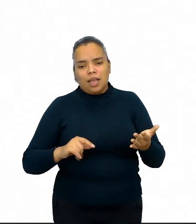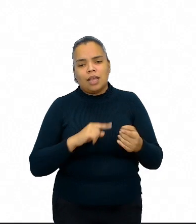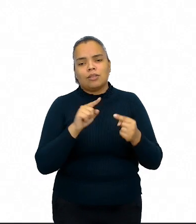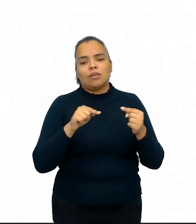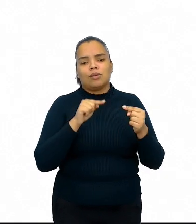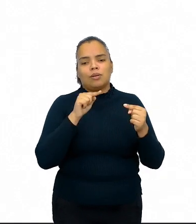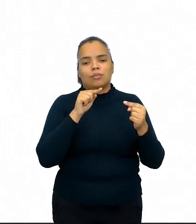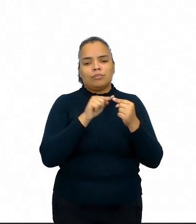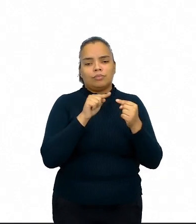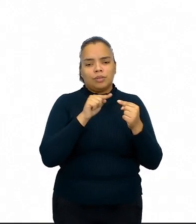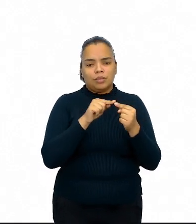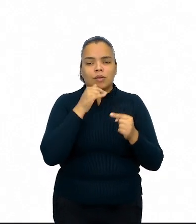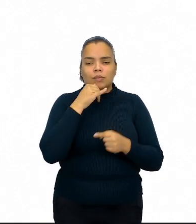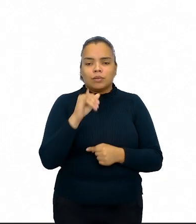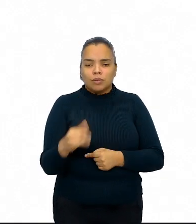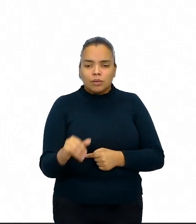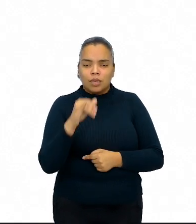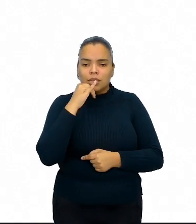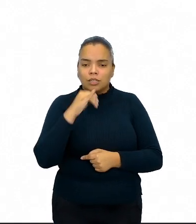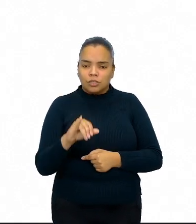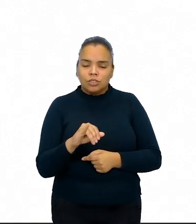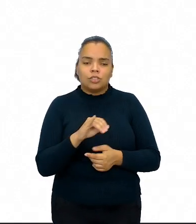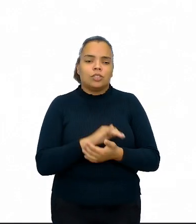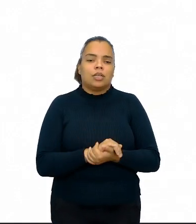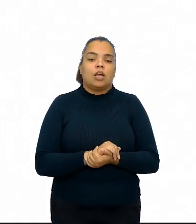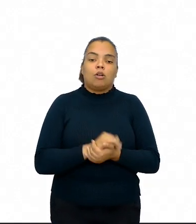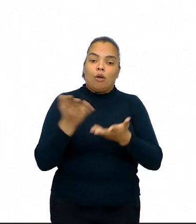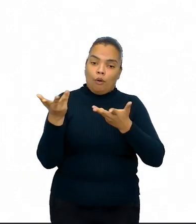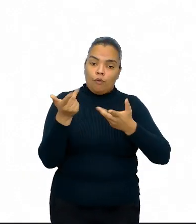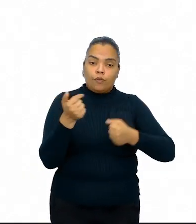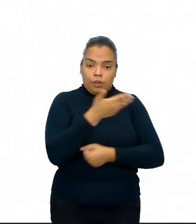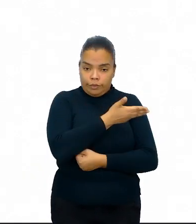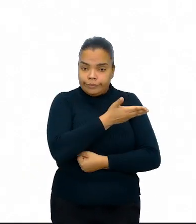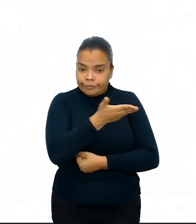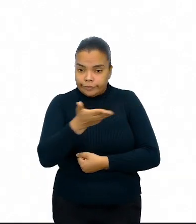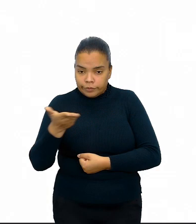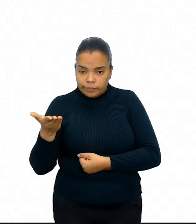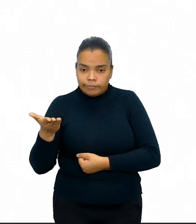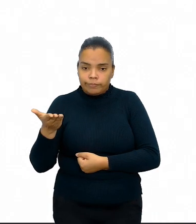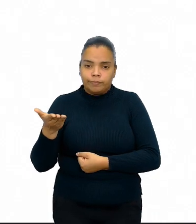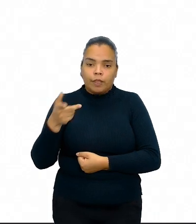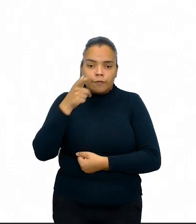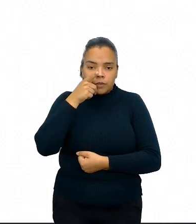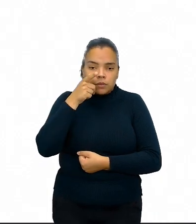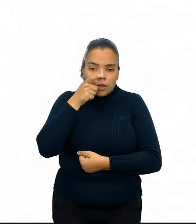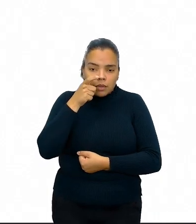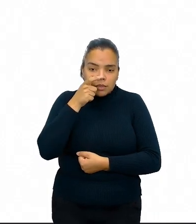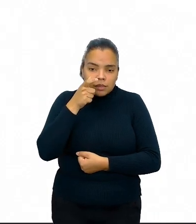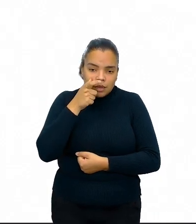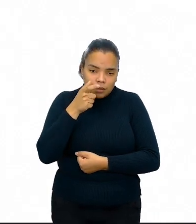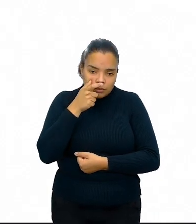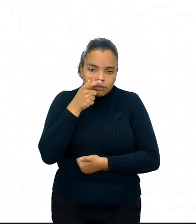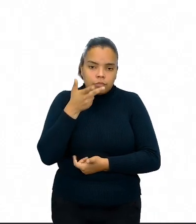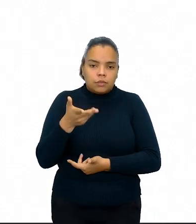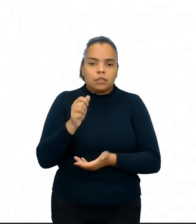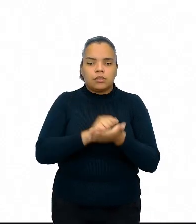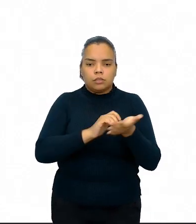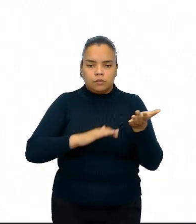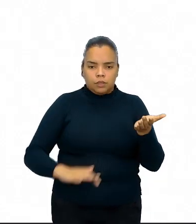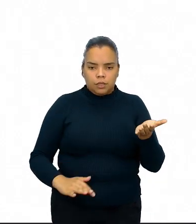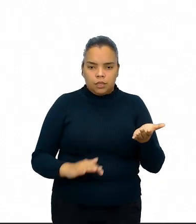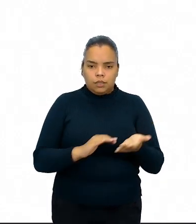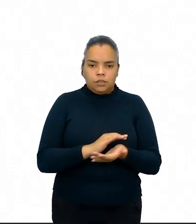estudos do fluxo de energia. Convido a todos para poder visualizar, né, apreciar as